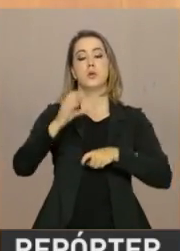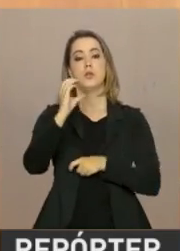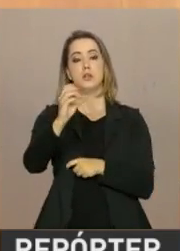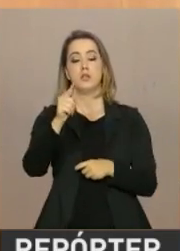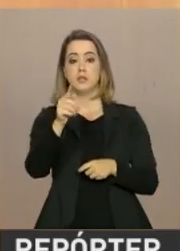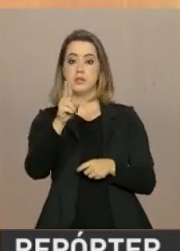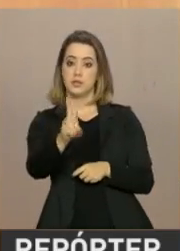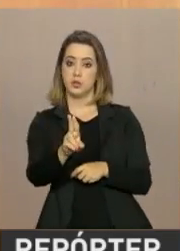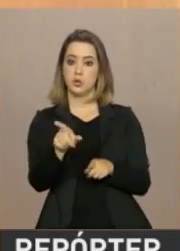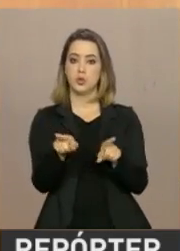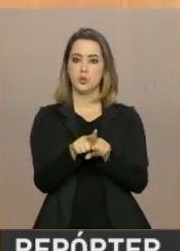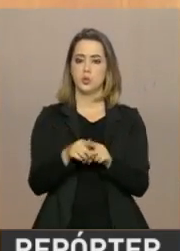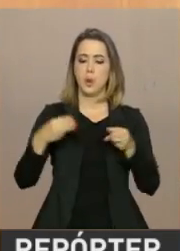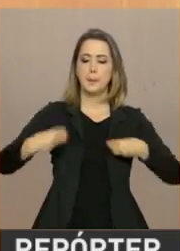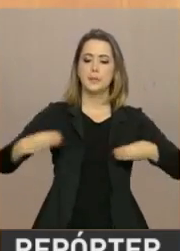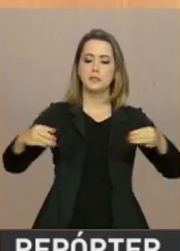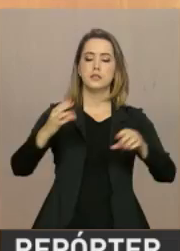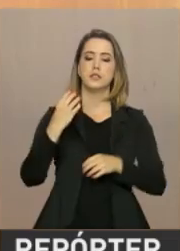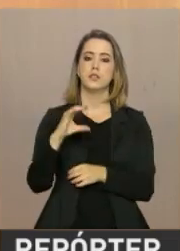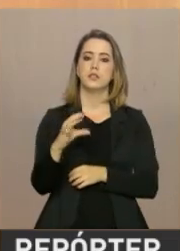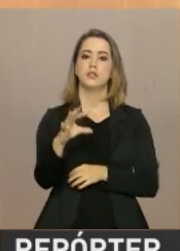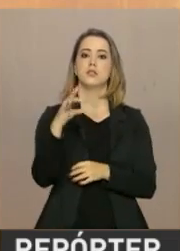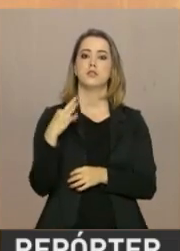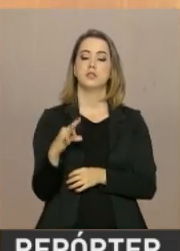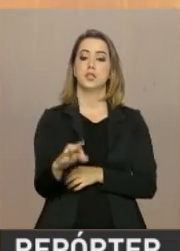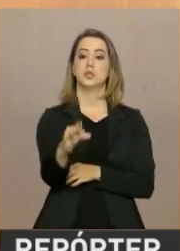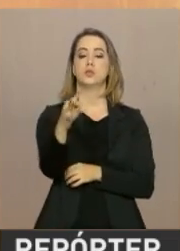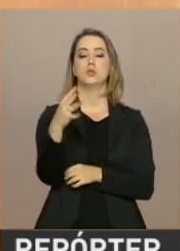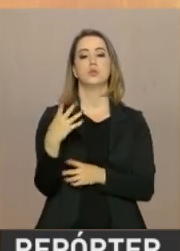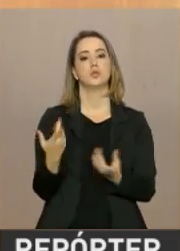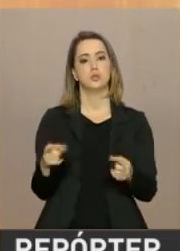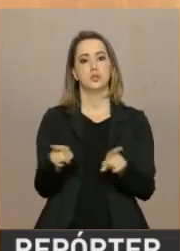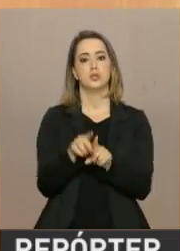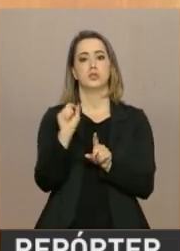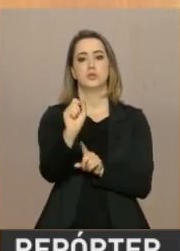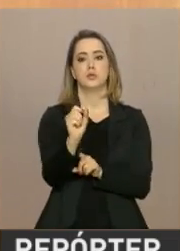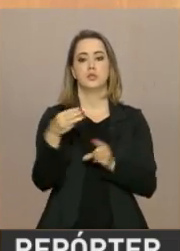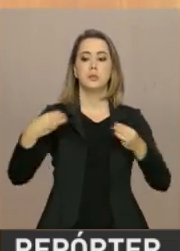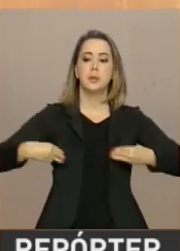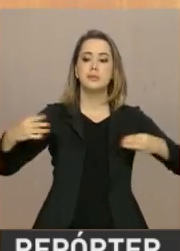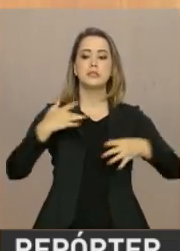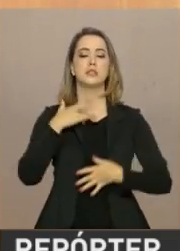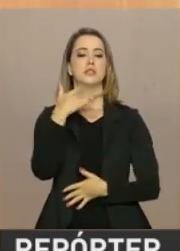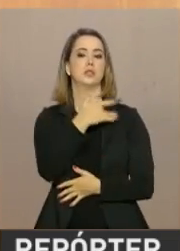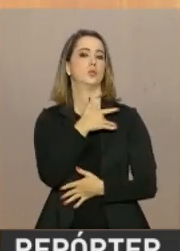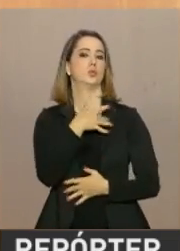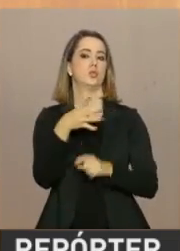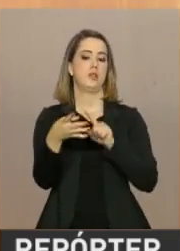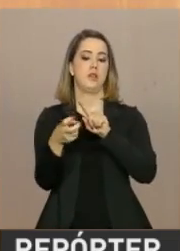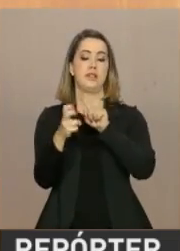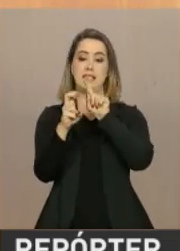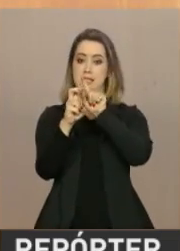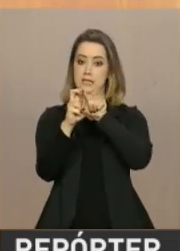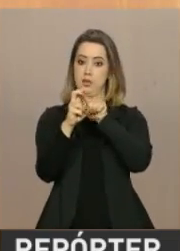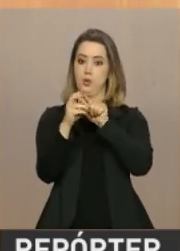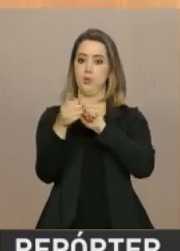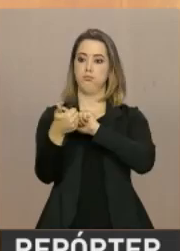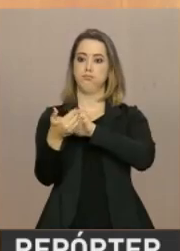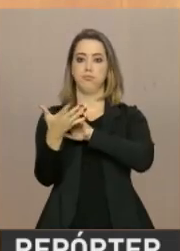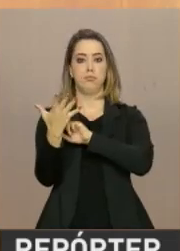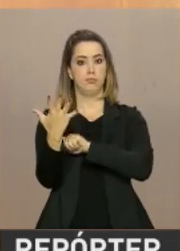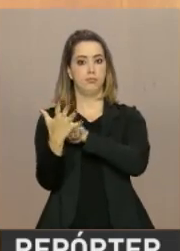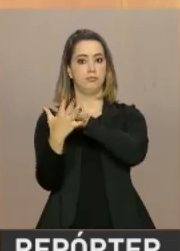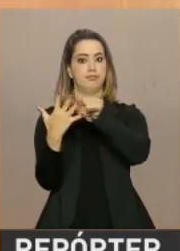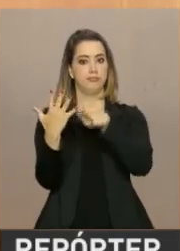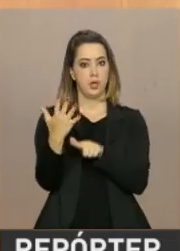de ciência tecnologia e inovações e comunicações eo ministério da saúde só nesses ministérios já teremos